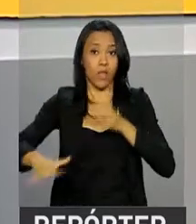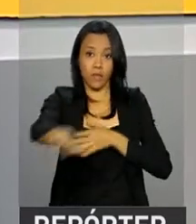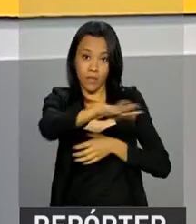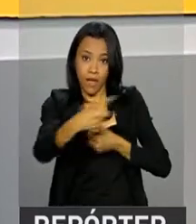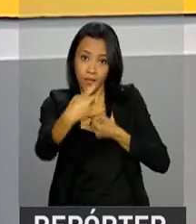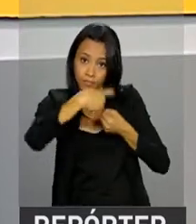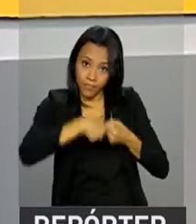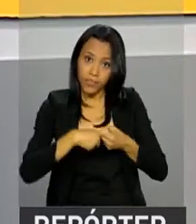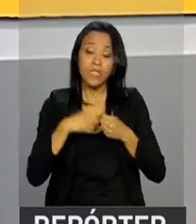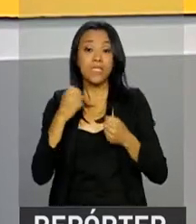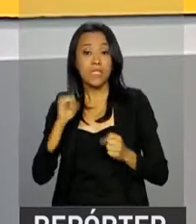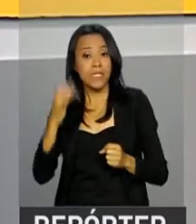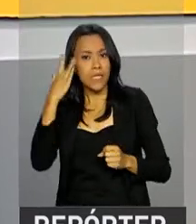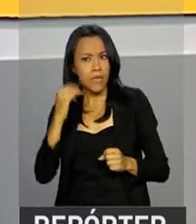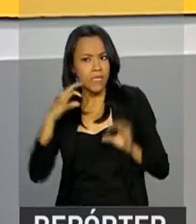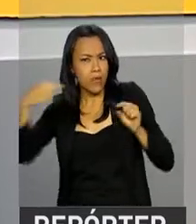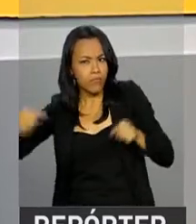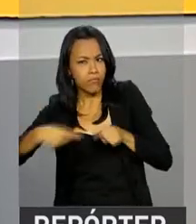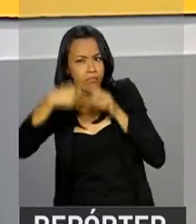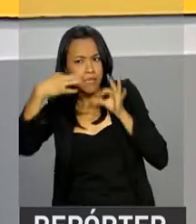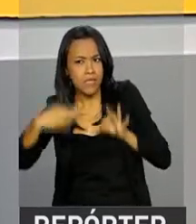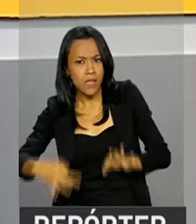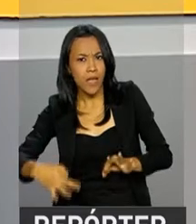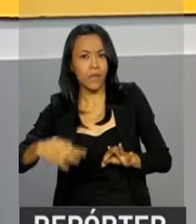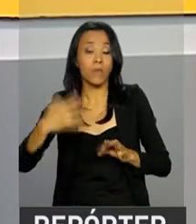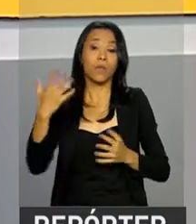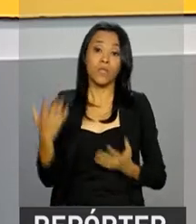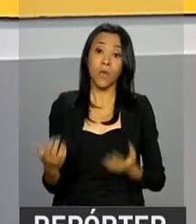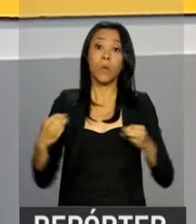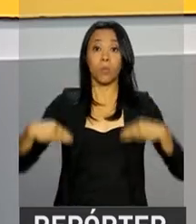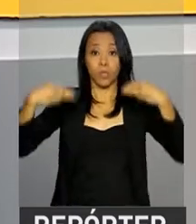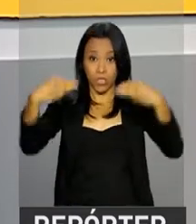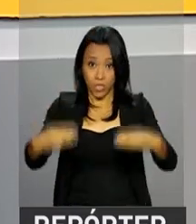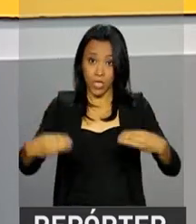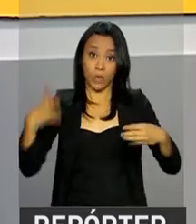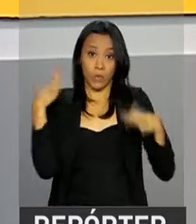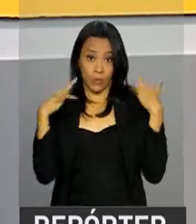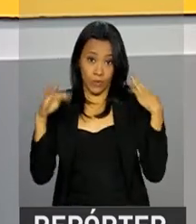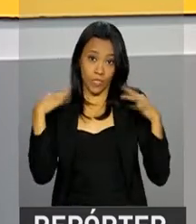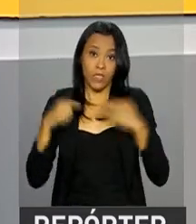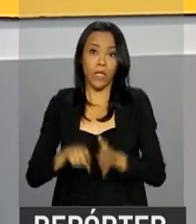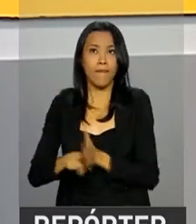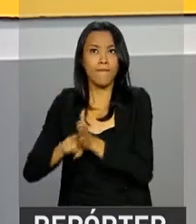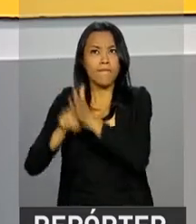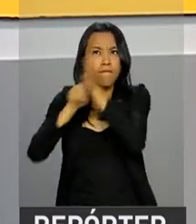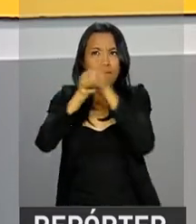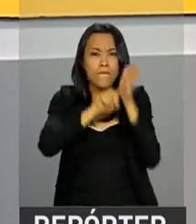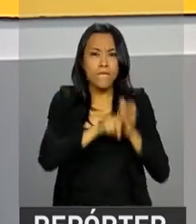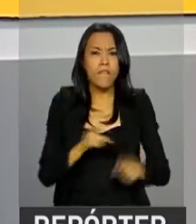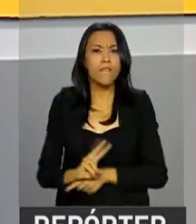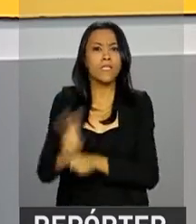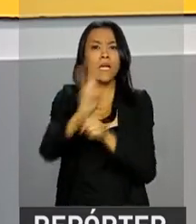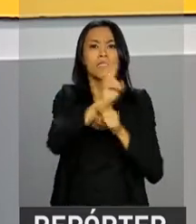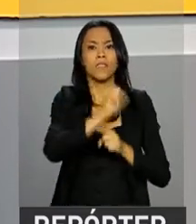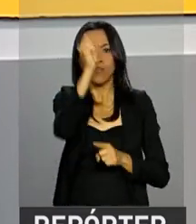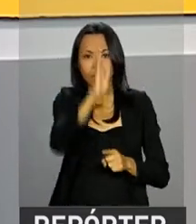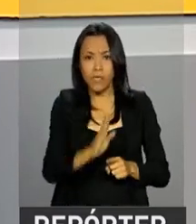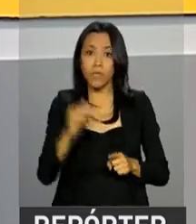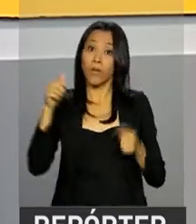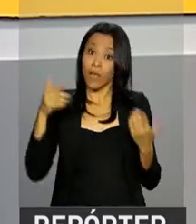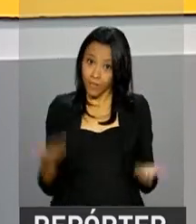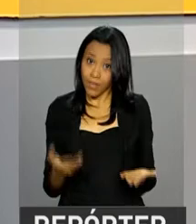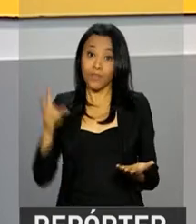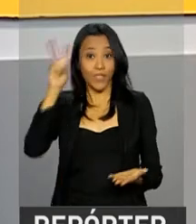em funcionamento estão legalizados nesse cadastro, o Ministério está fazendo fiscalizações em todo o país. Nessa segunda-feira, foi a vez do